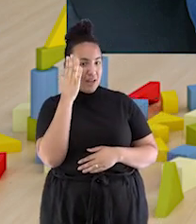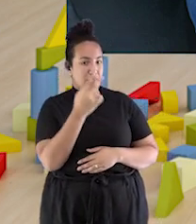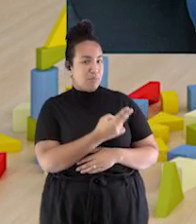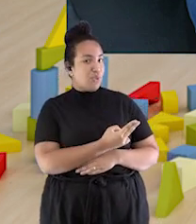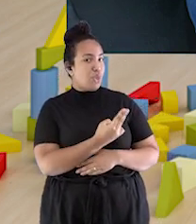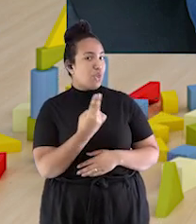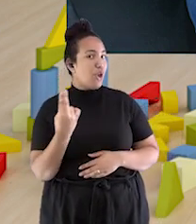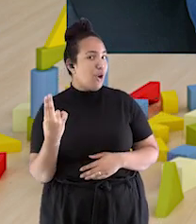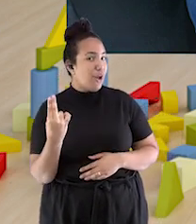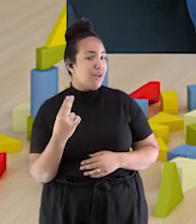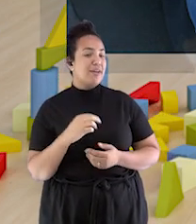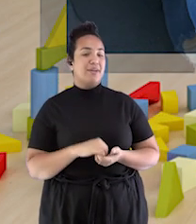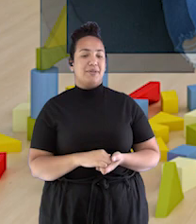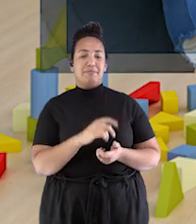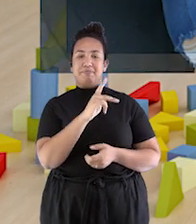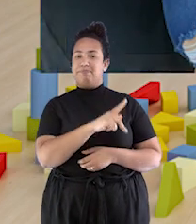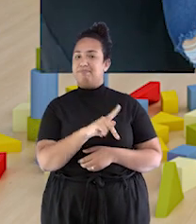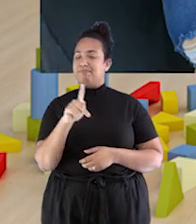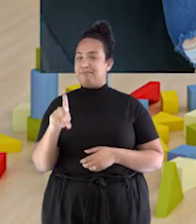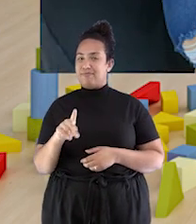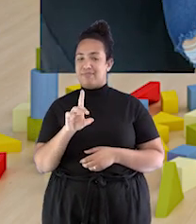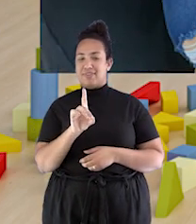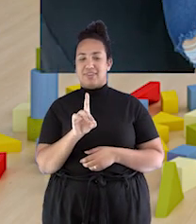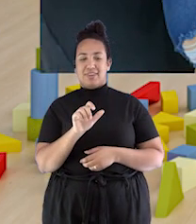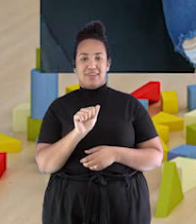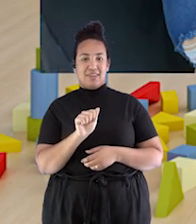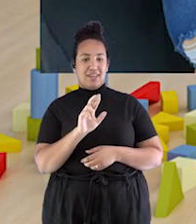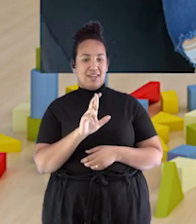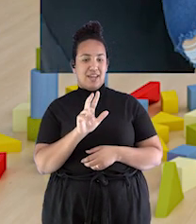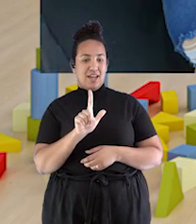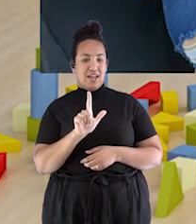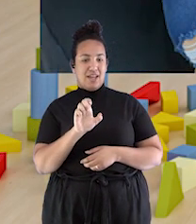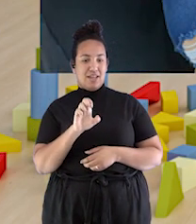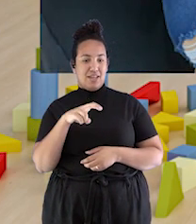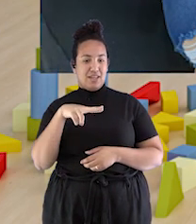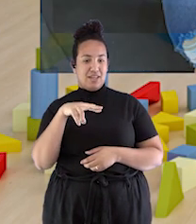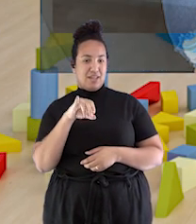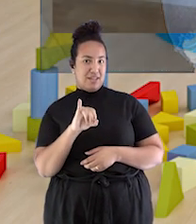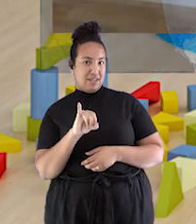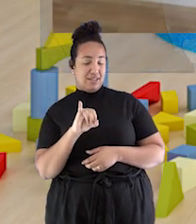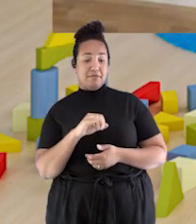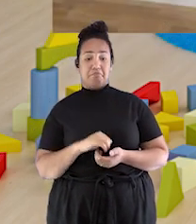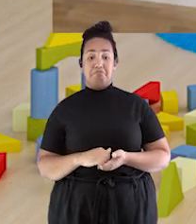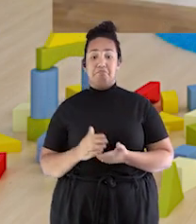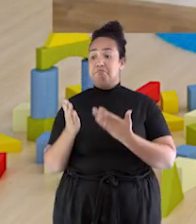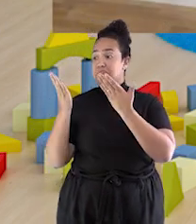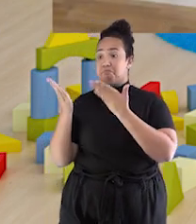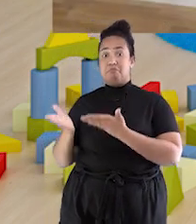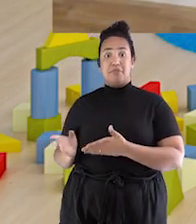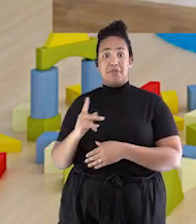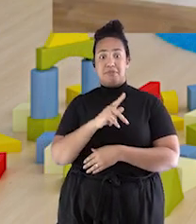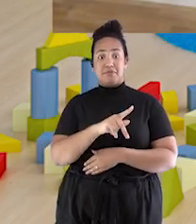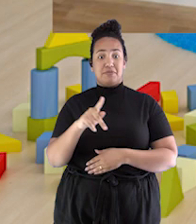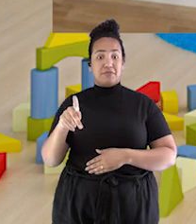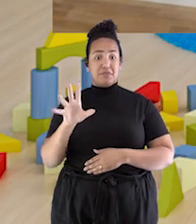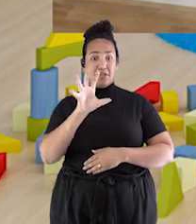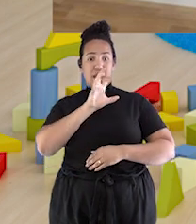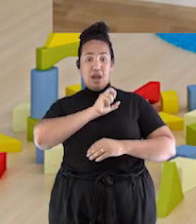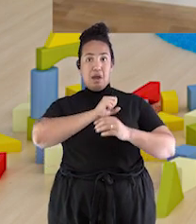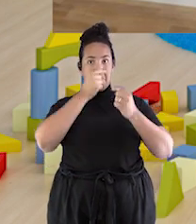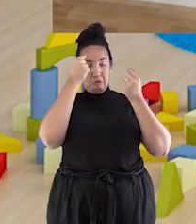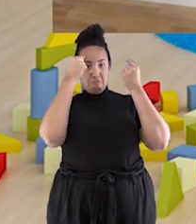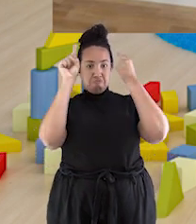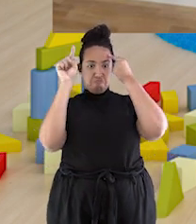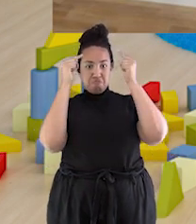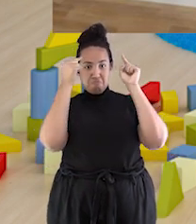nome? Professora Darlene! E este professor que adora fazer umas